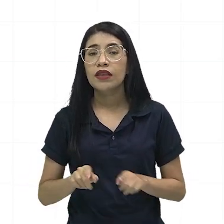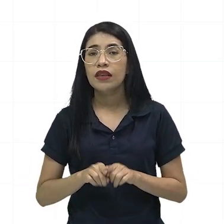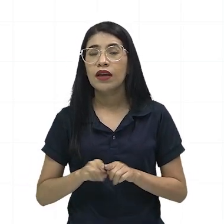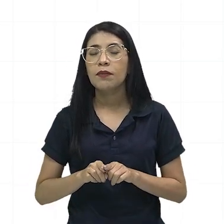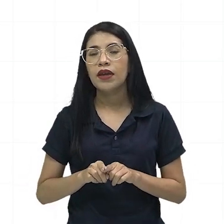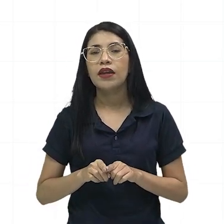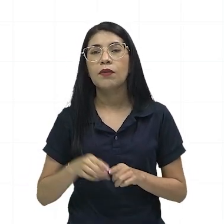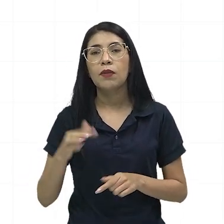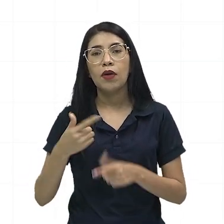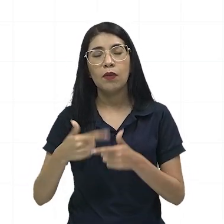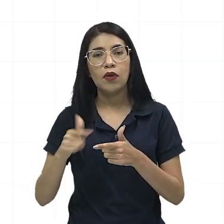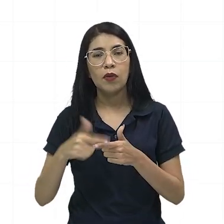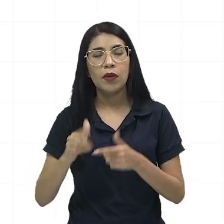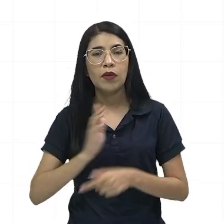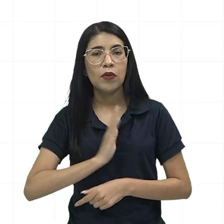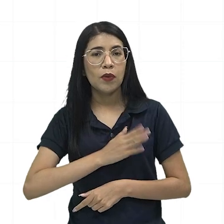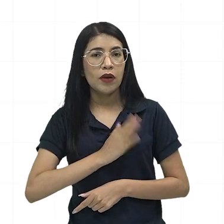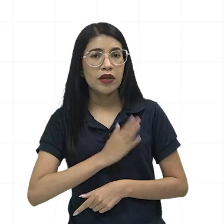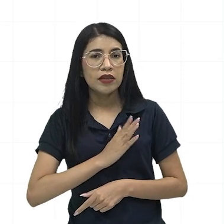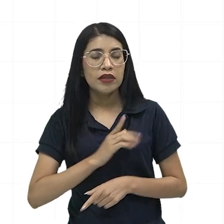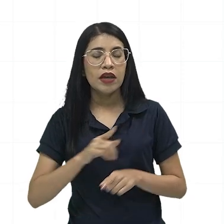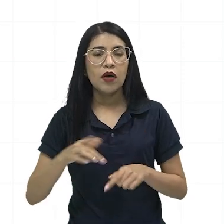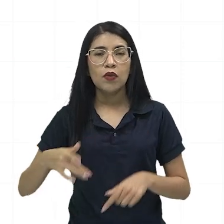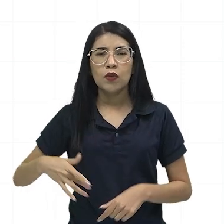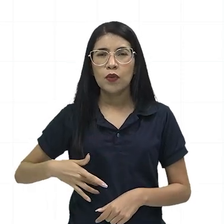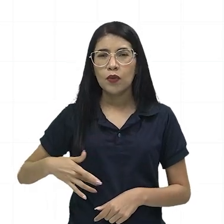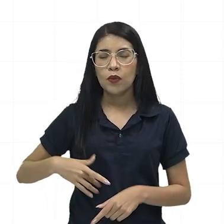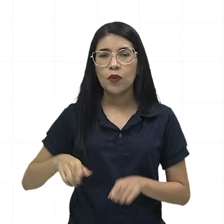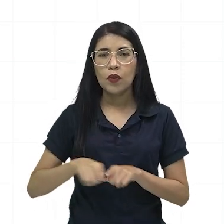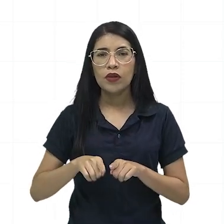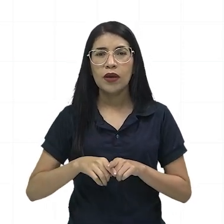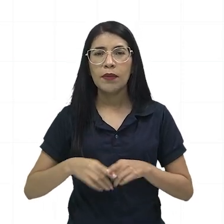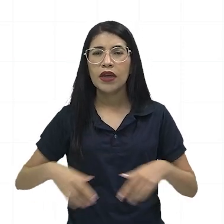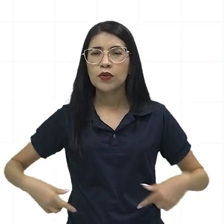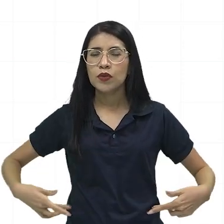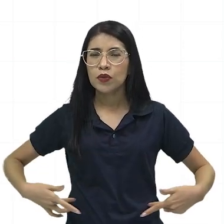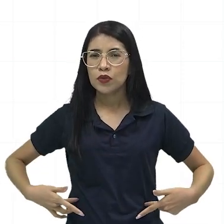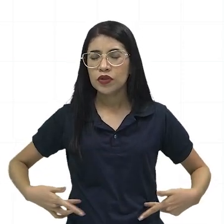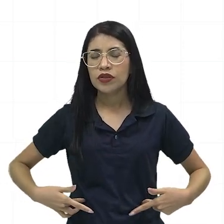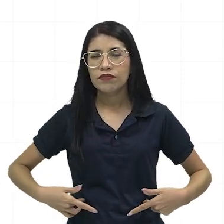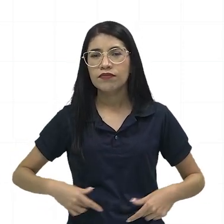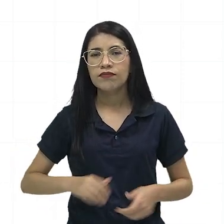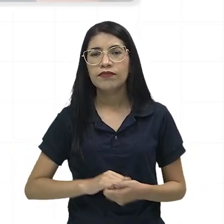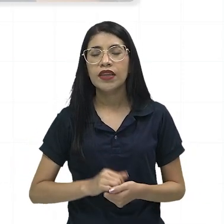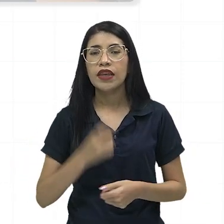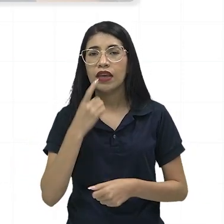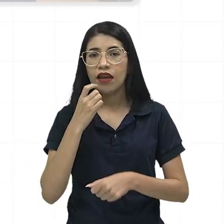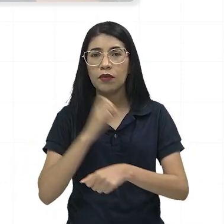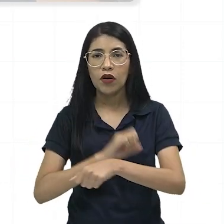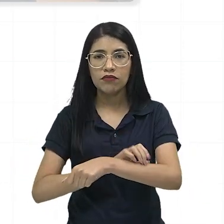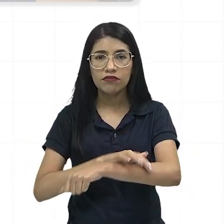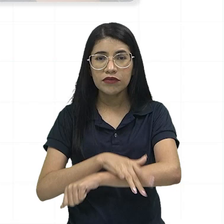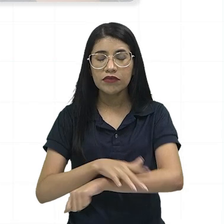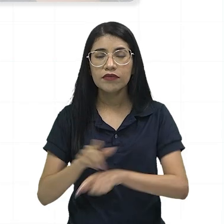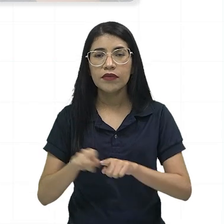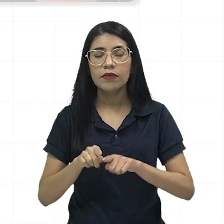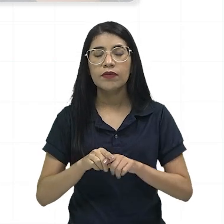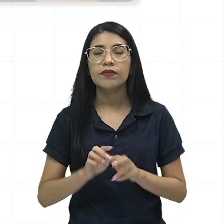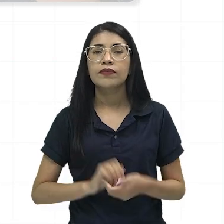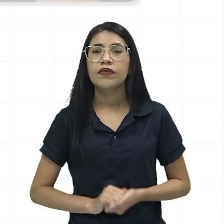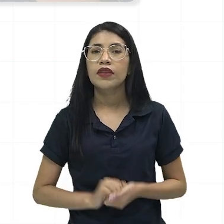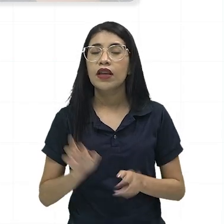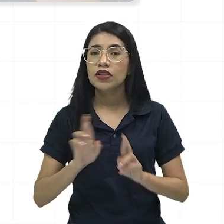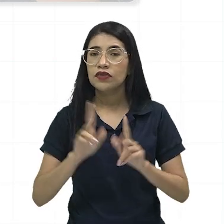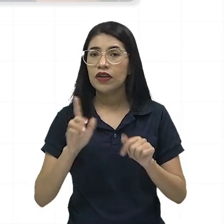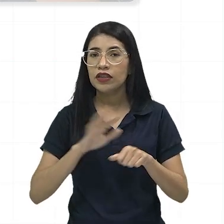insuficiência cardíaca, hepática e renal e também hemorragias. Diferente de outras doenças que a